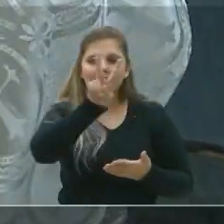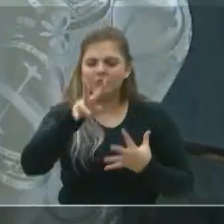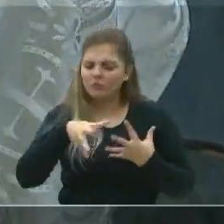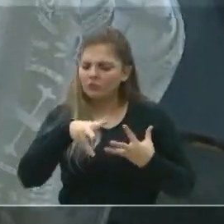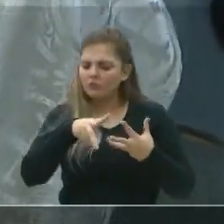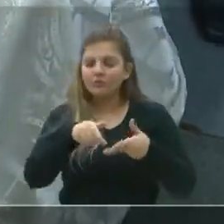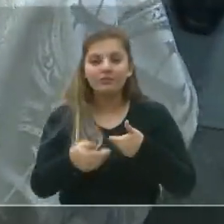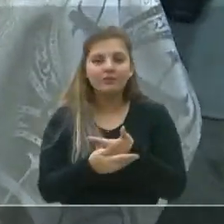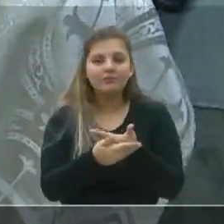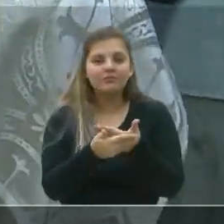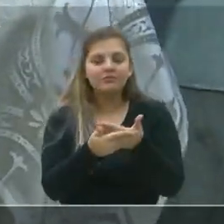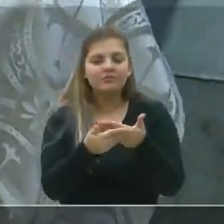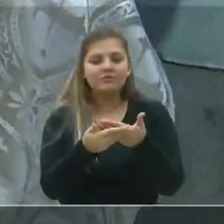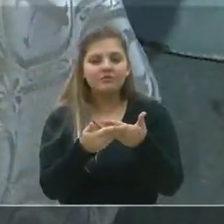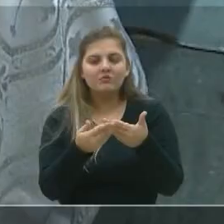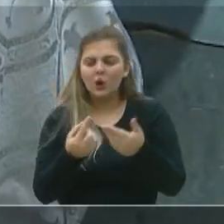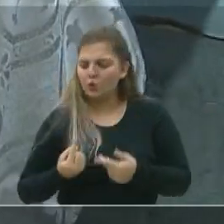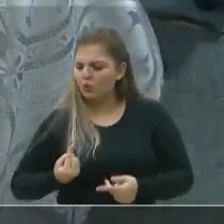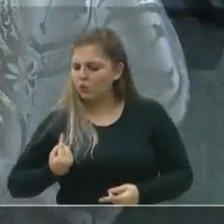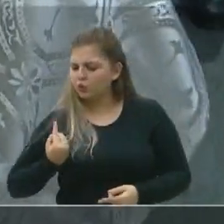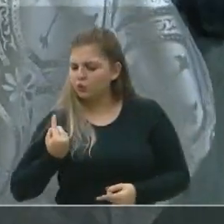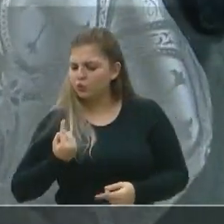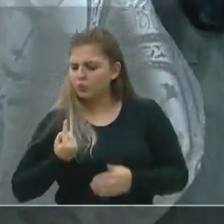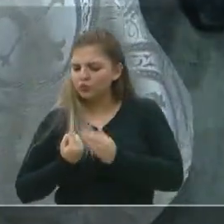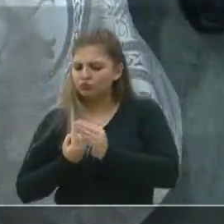vendo você no canto.